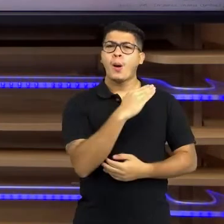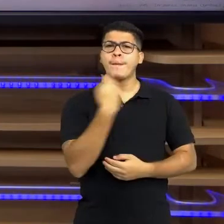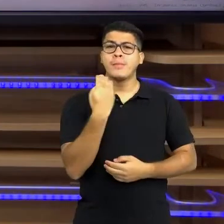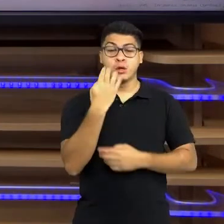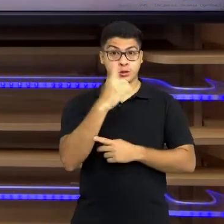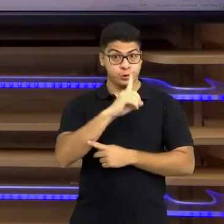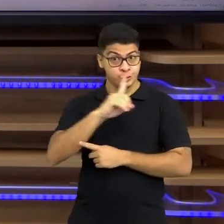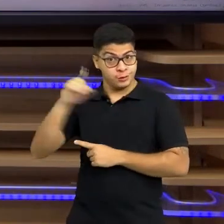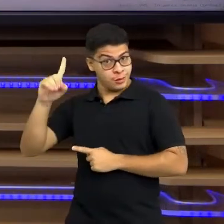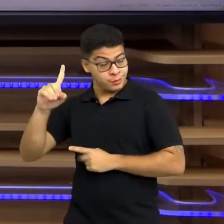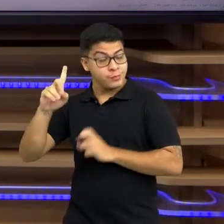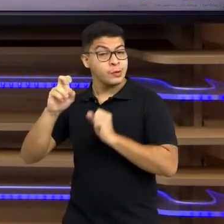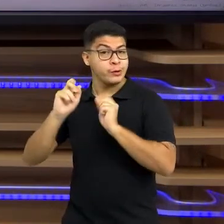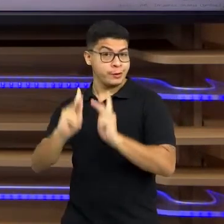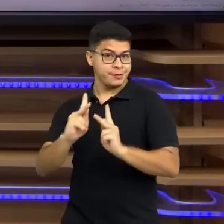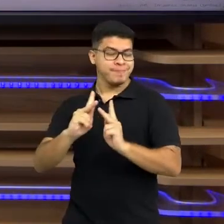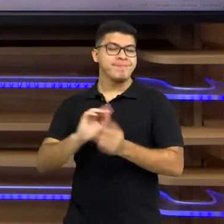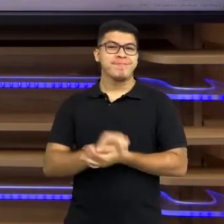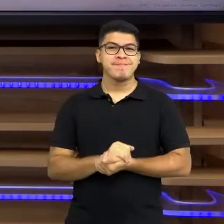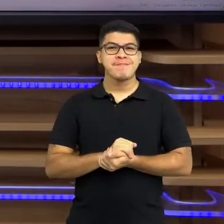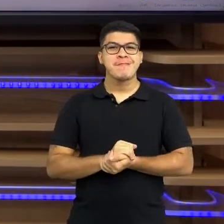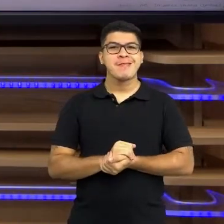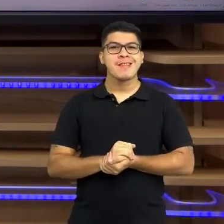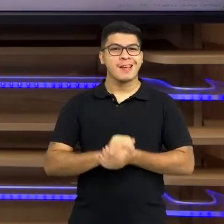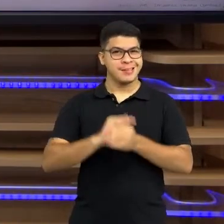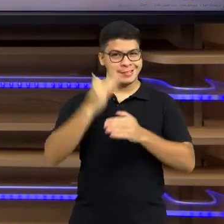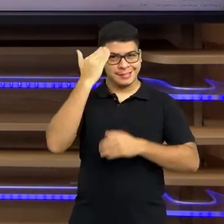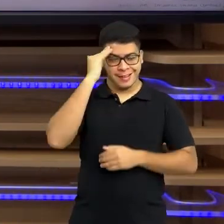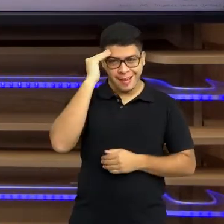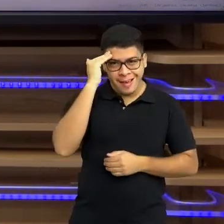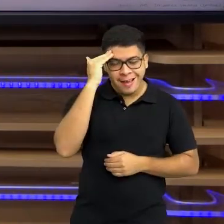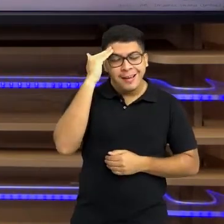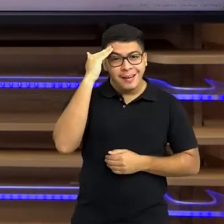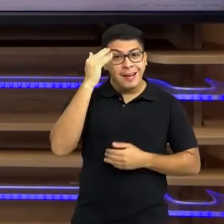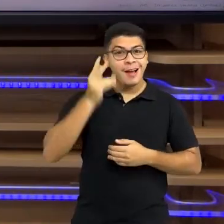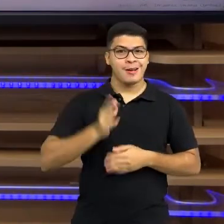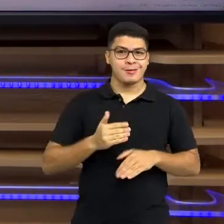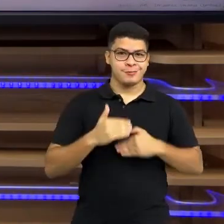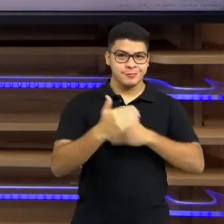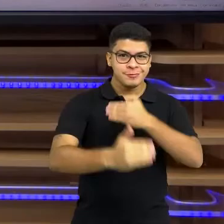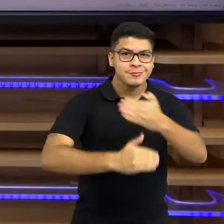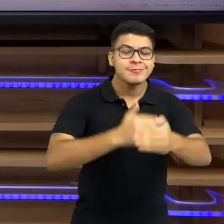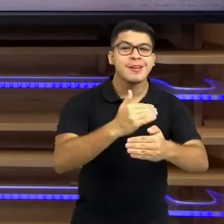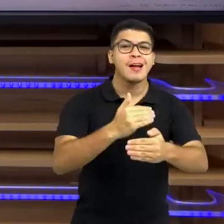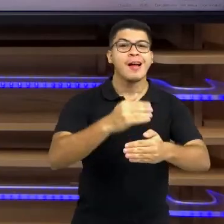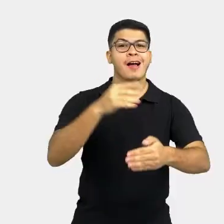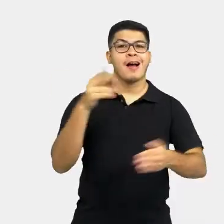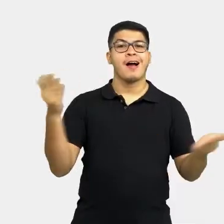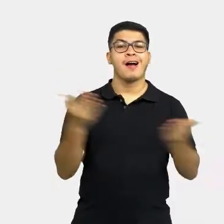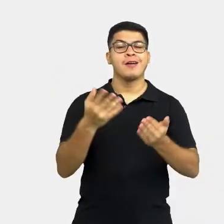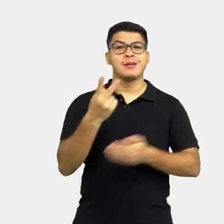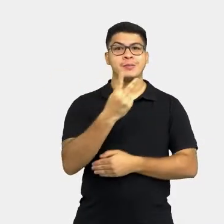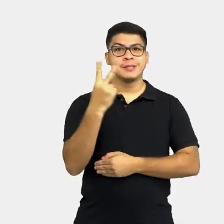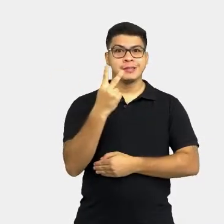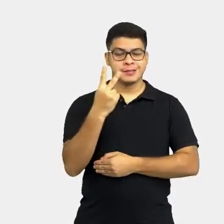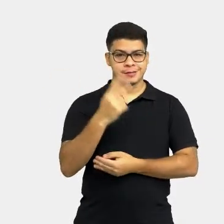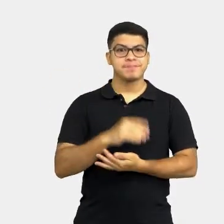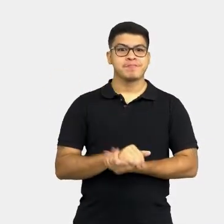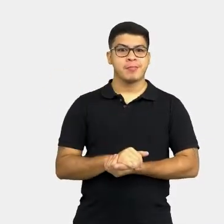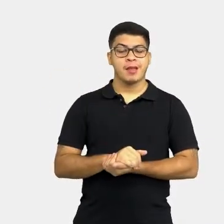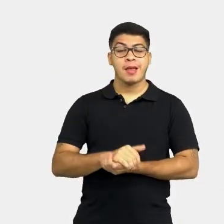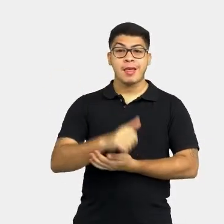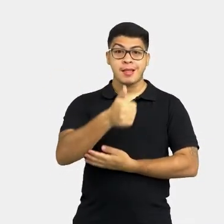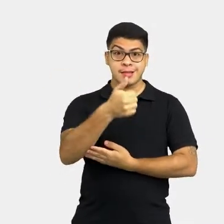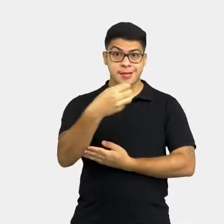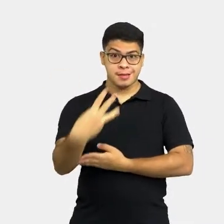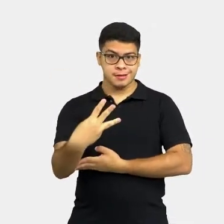de Deus. Ok, então, estamos entendidos? Vamos passar então para a nossa próxima questão, não é? A questão de